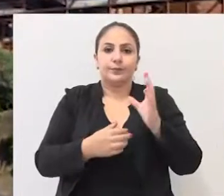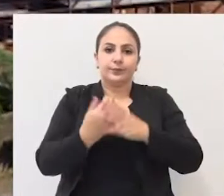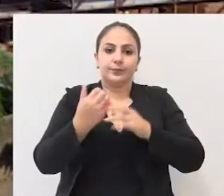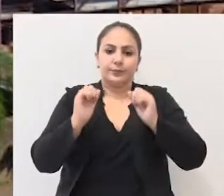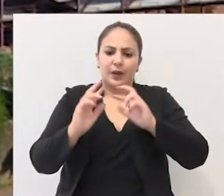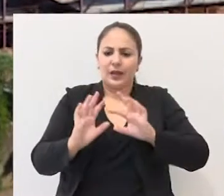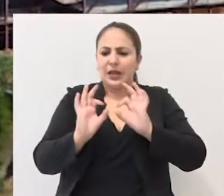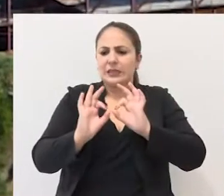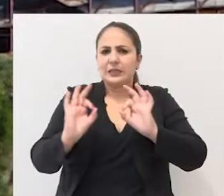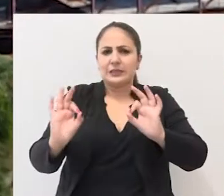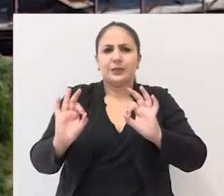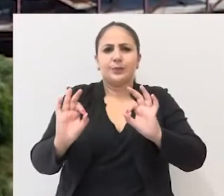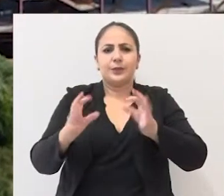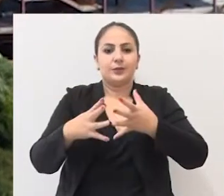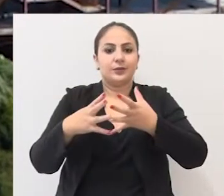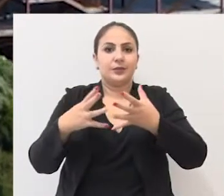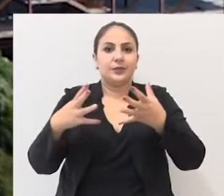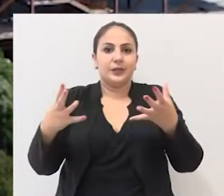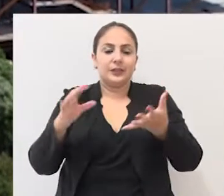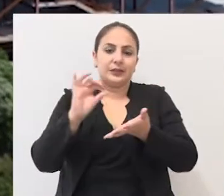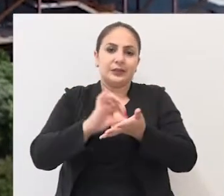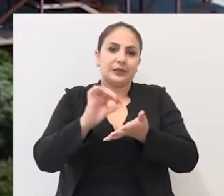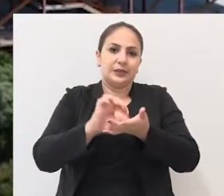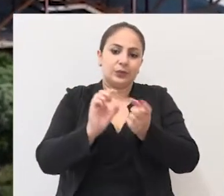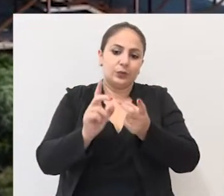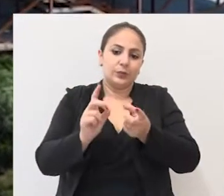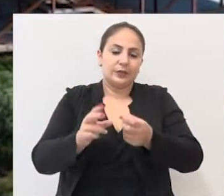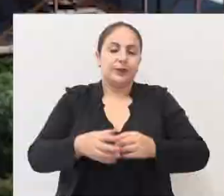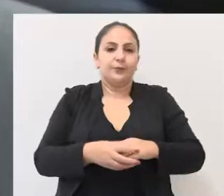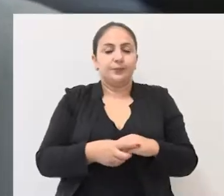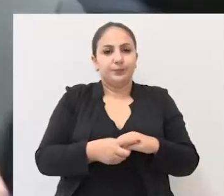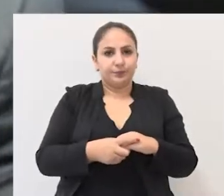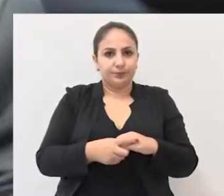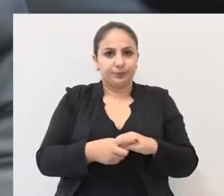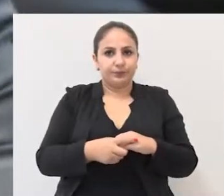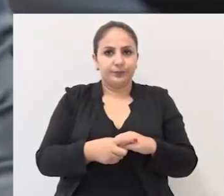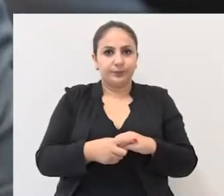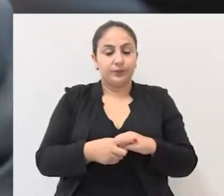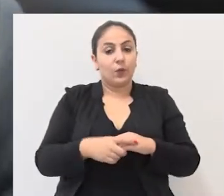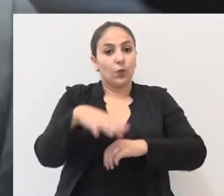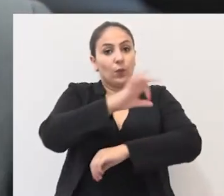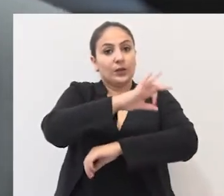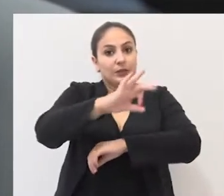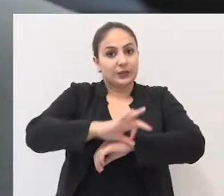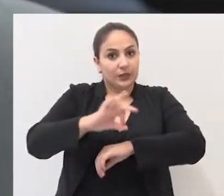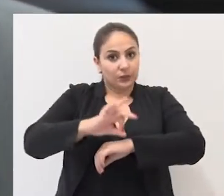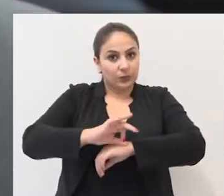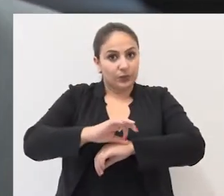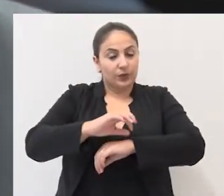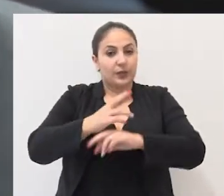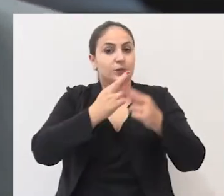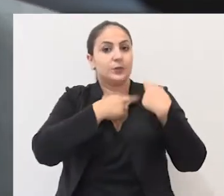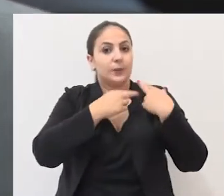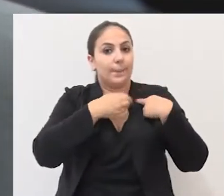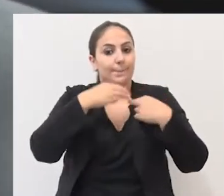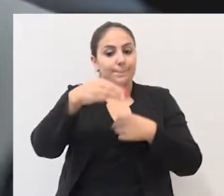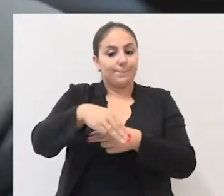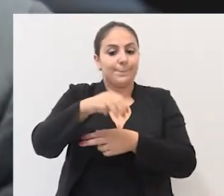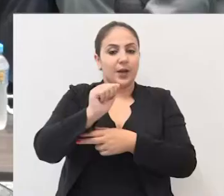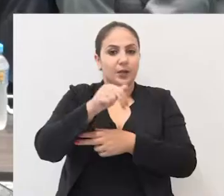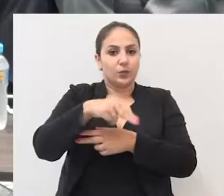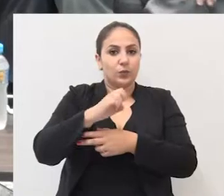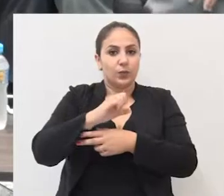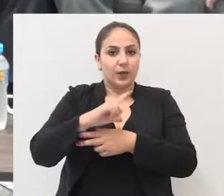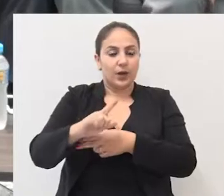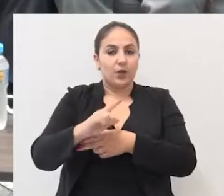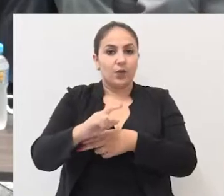tornando um terreno simples em um enorme centro comercial. Segundo o arquiteto responsável, Manuel Doria,